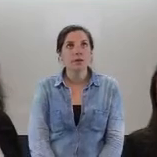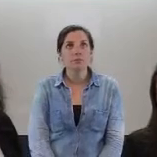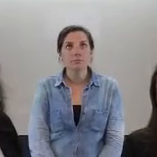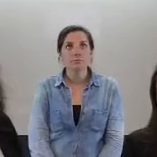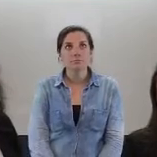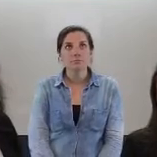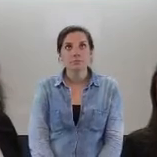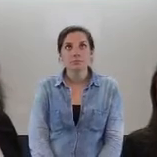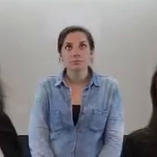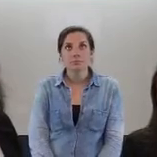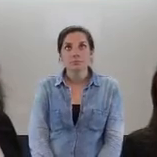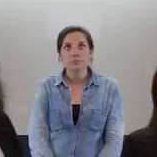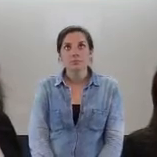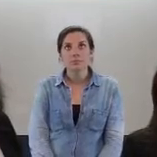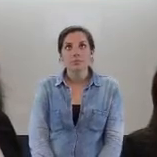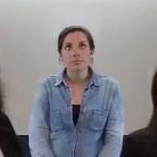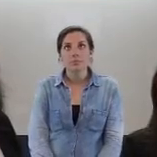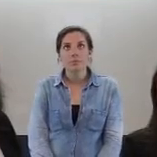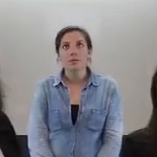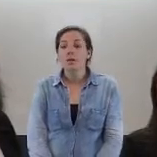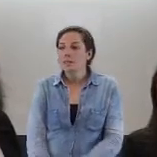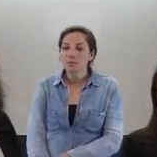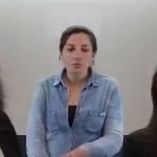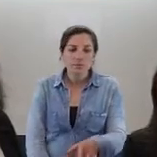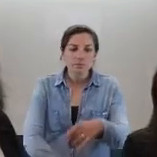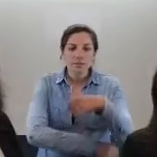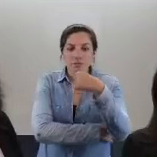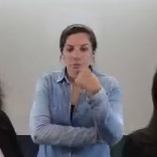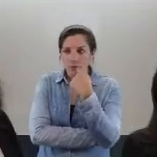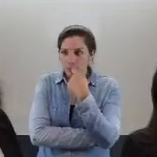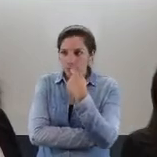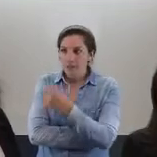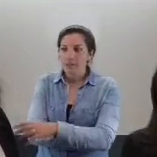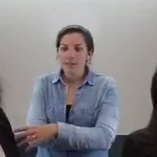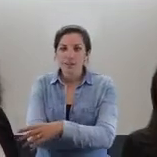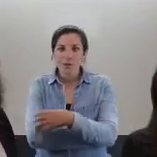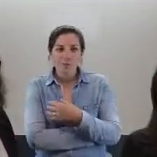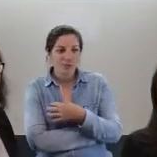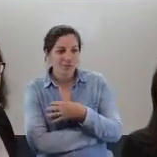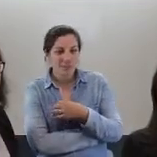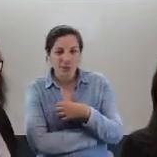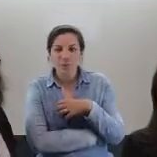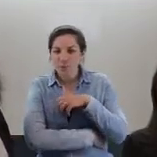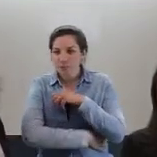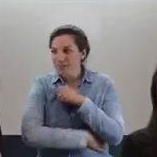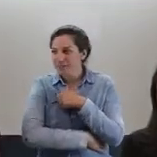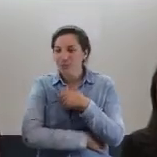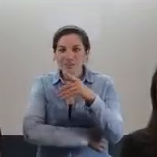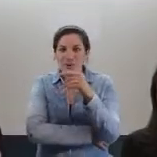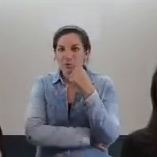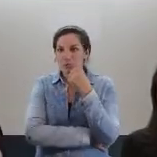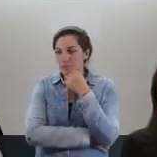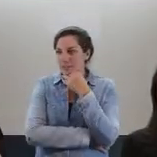de estudar. Achei importante o conteúdo, eu posso marcar aqui também. Eu não sabia de tudo isso. E aí agora é uma confissão, né? Para preparar